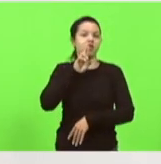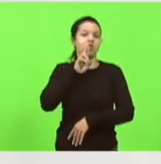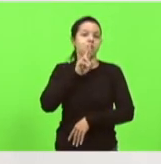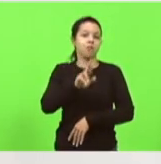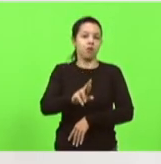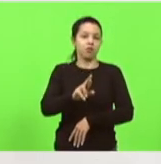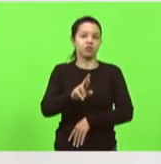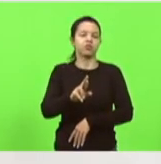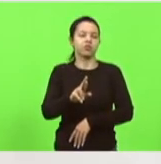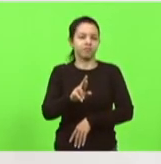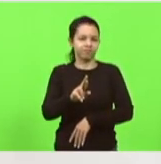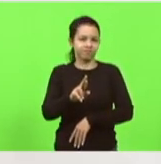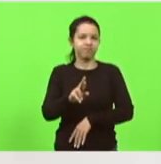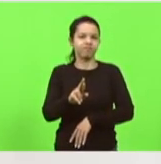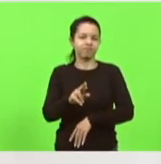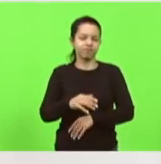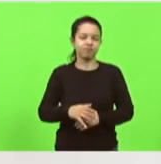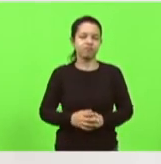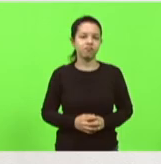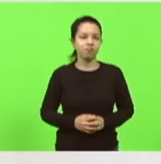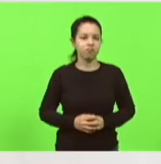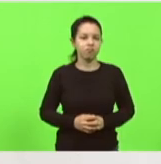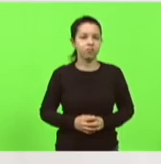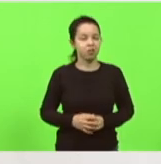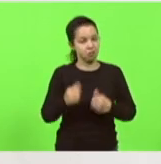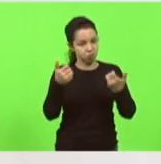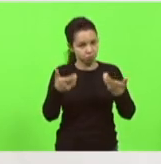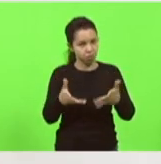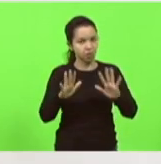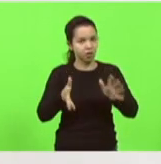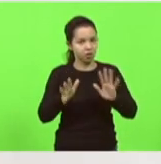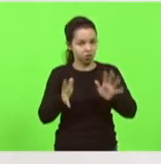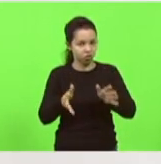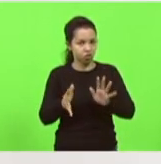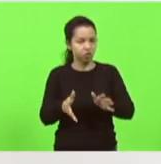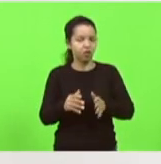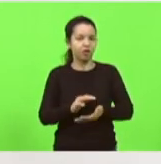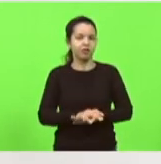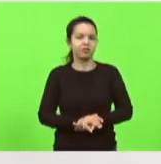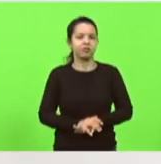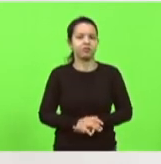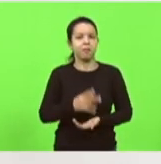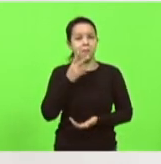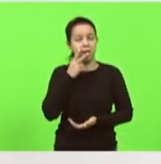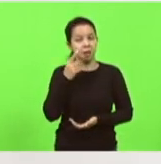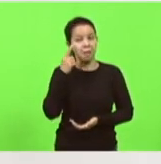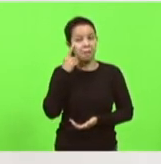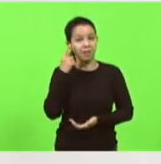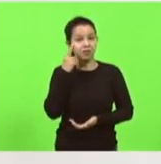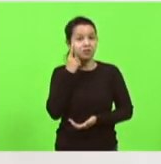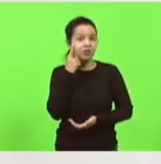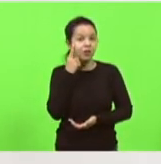mencionadas. Como eu disse, comprou ingresso para assistir a Pequena Sereia, né?